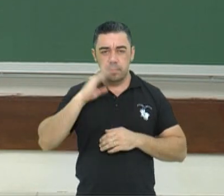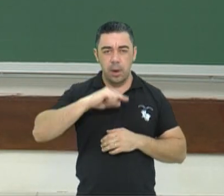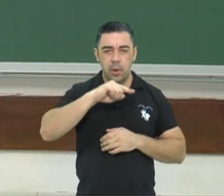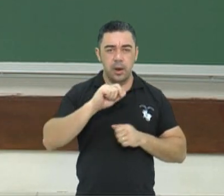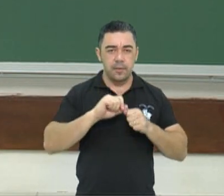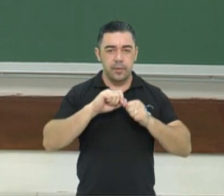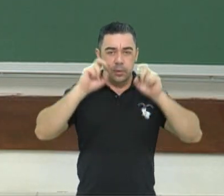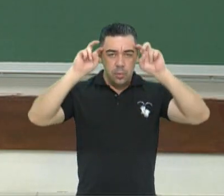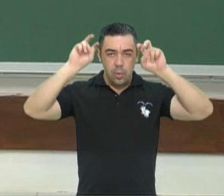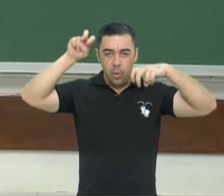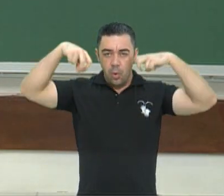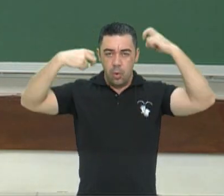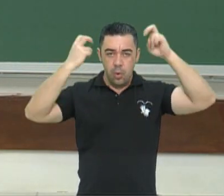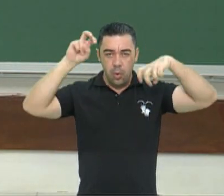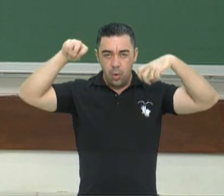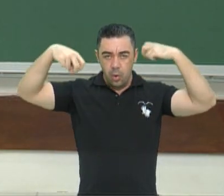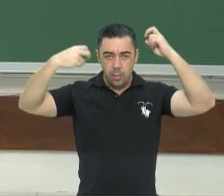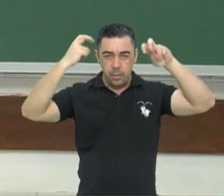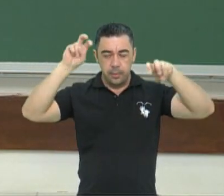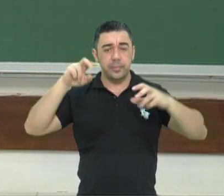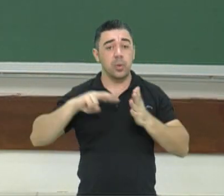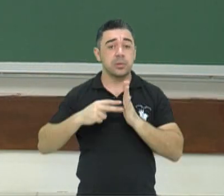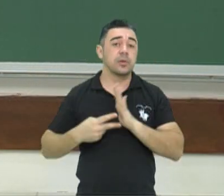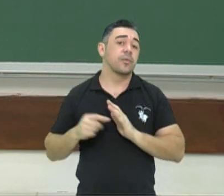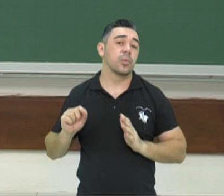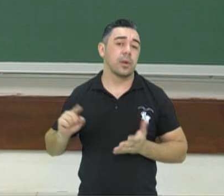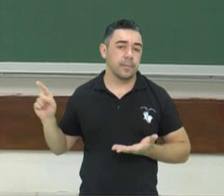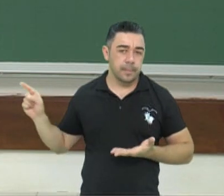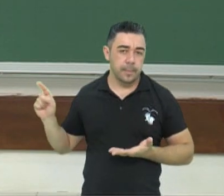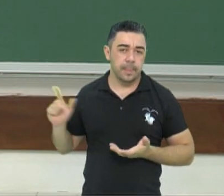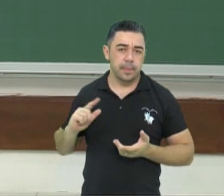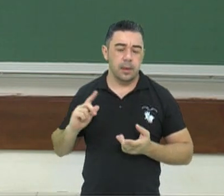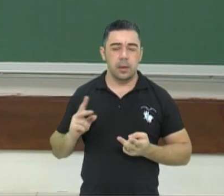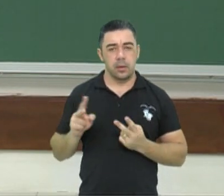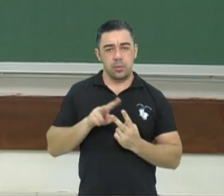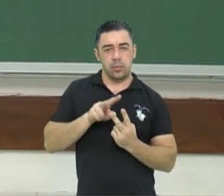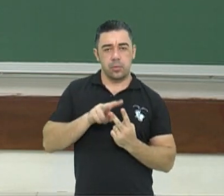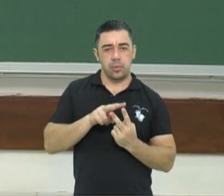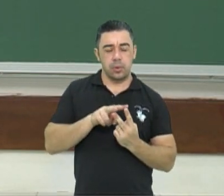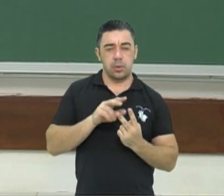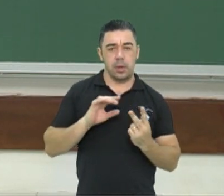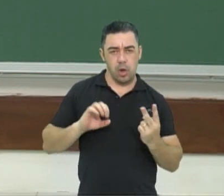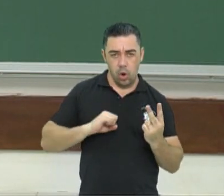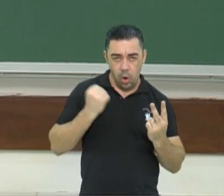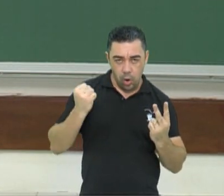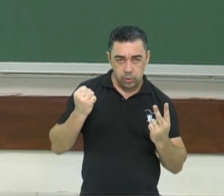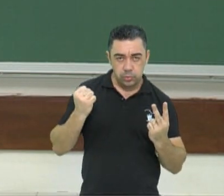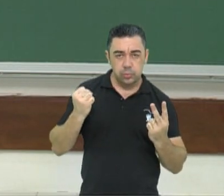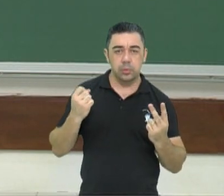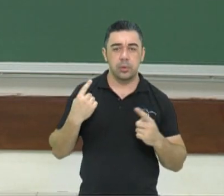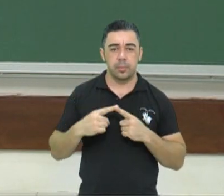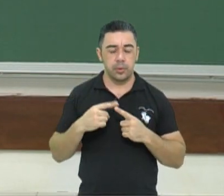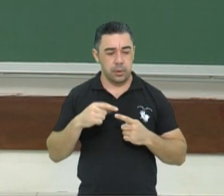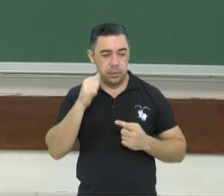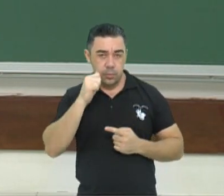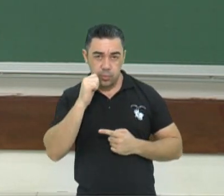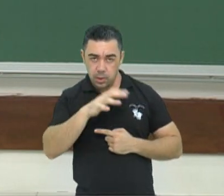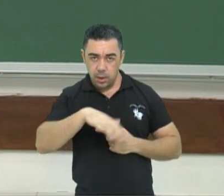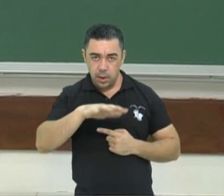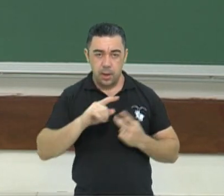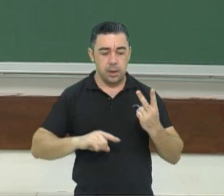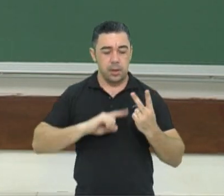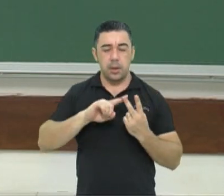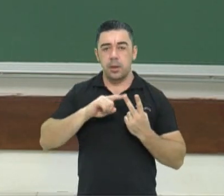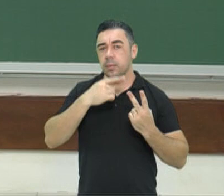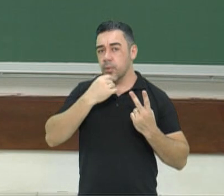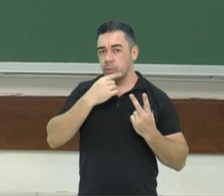Medusa. Então, o que existe aqui? Existe uma dualidade de ódio de Medusa pelas próprias mulheres e pelos